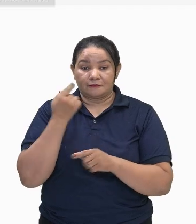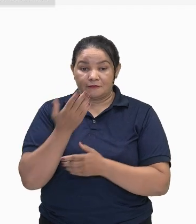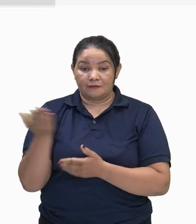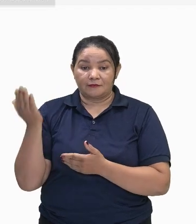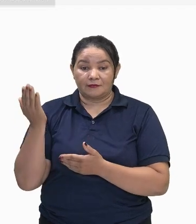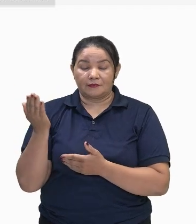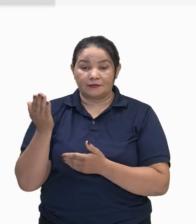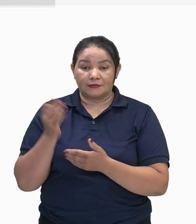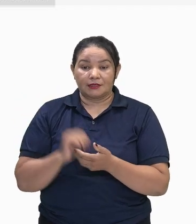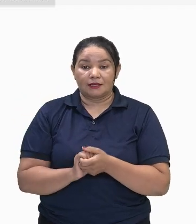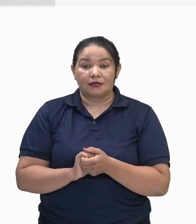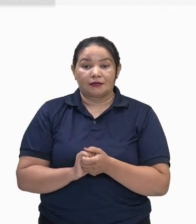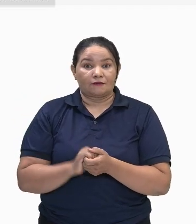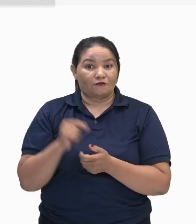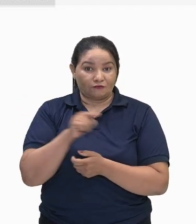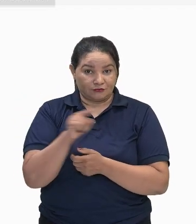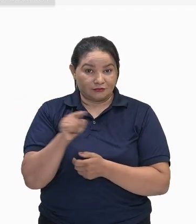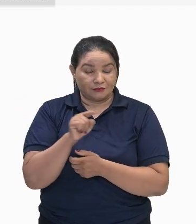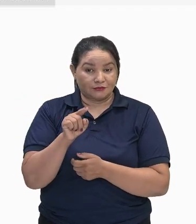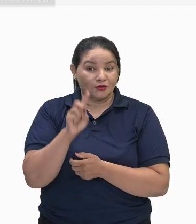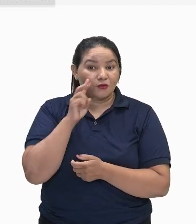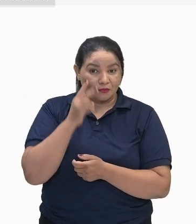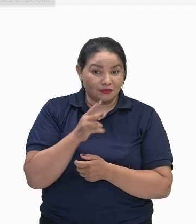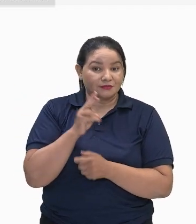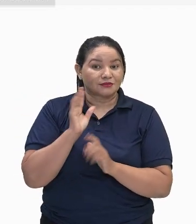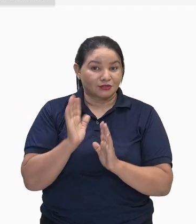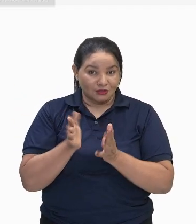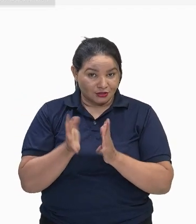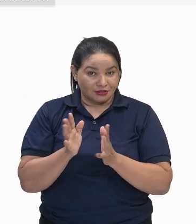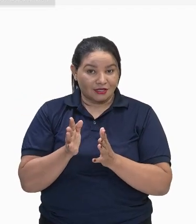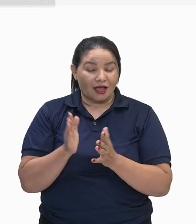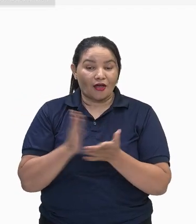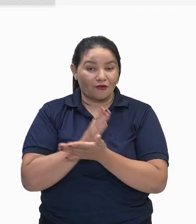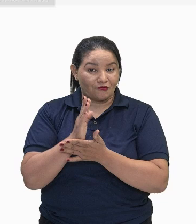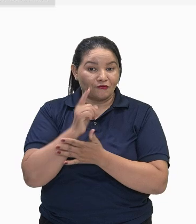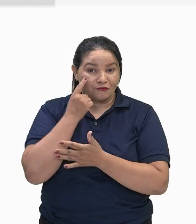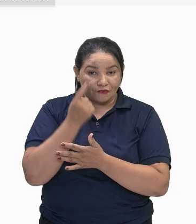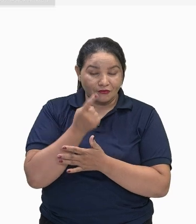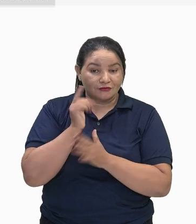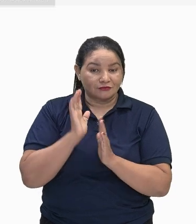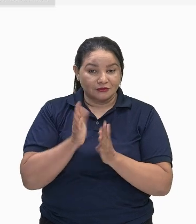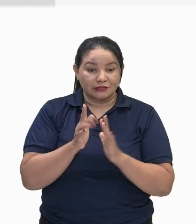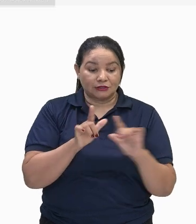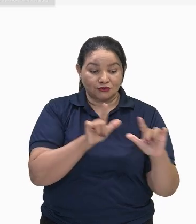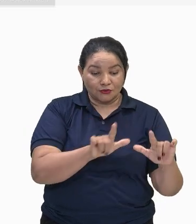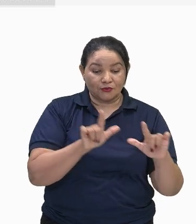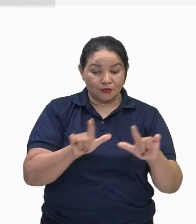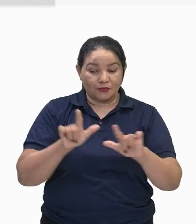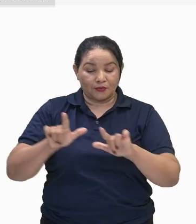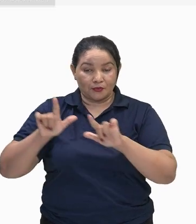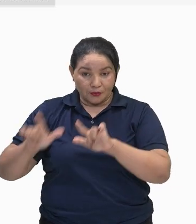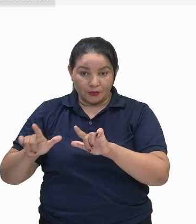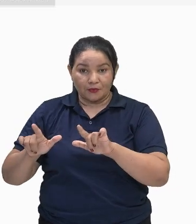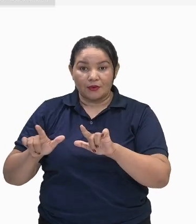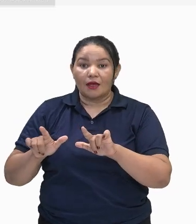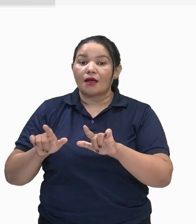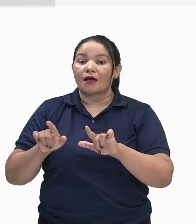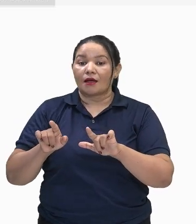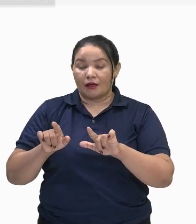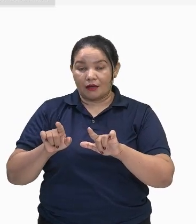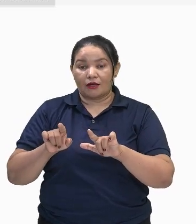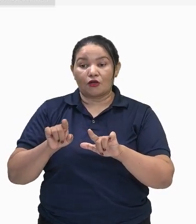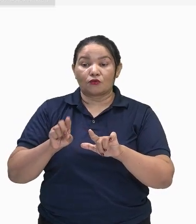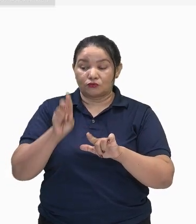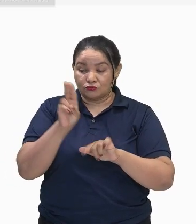você já deve reconhecer o que é esse objeto, né? Que é aí uma placa solar. Ela já tem sido bastante comum,